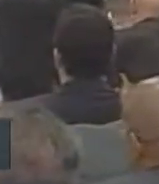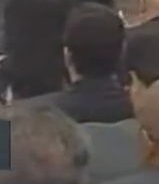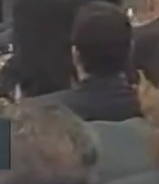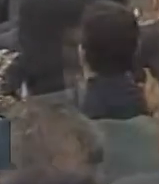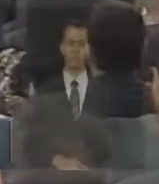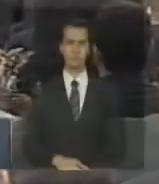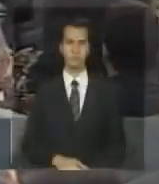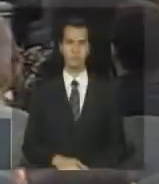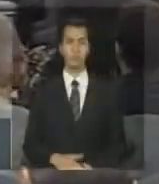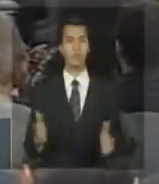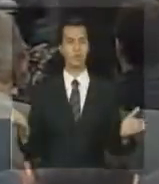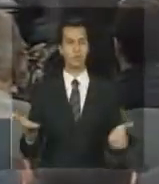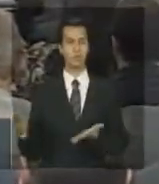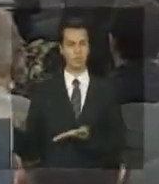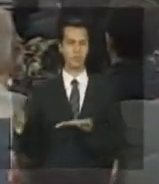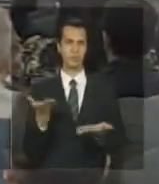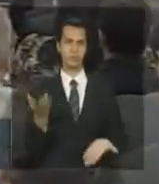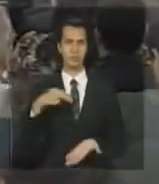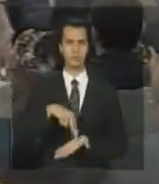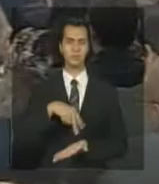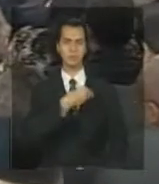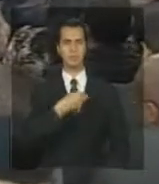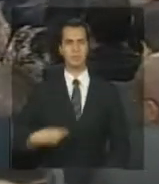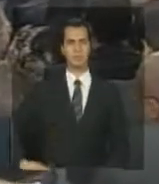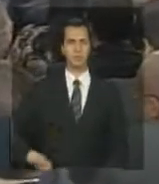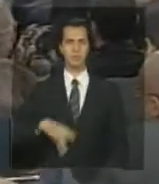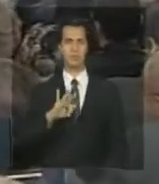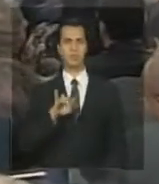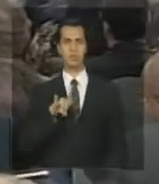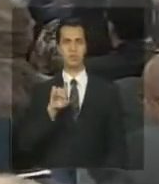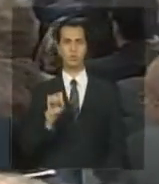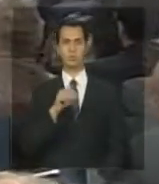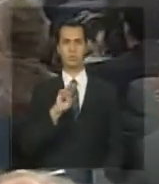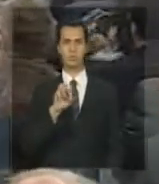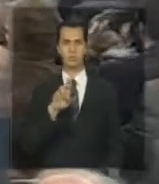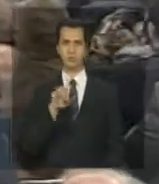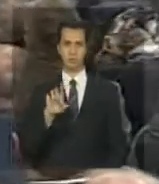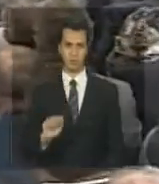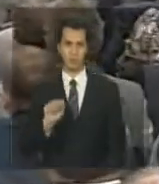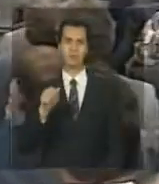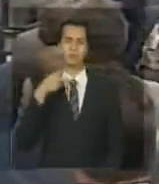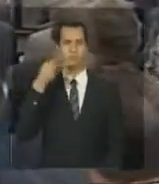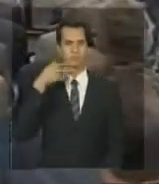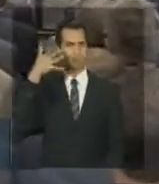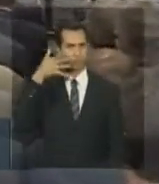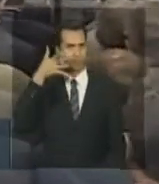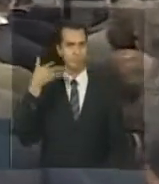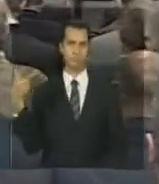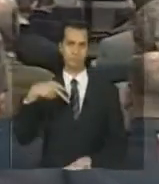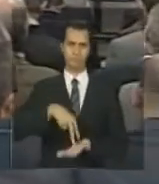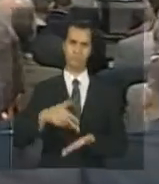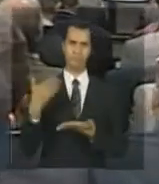programas agora o pronunciamento do ministro da integração nacional Fernando Bezerra Coelho e